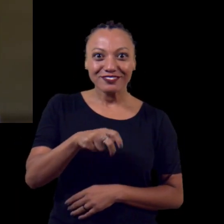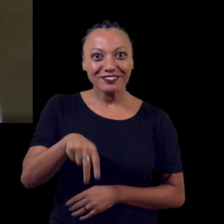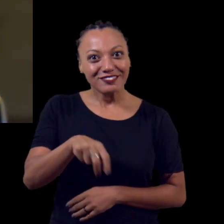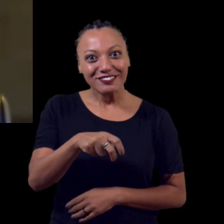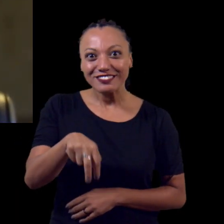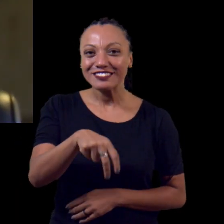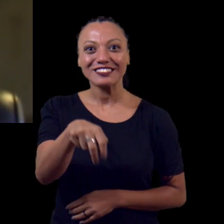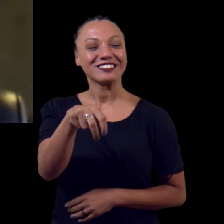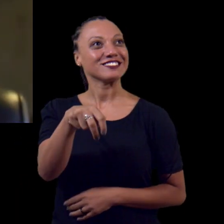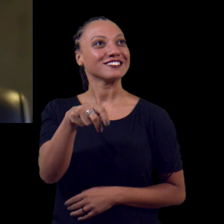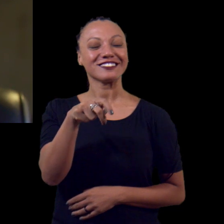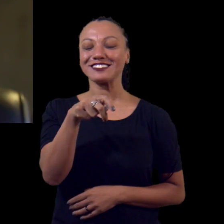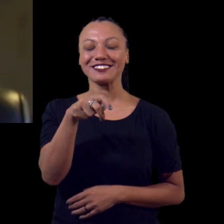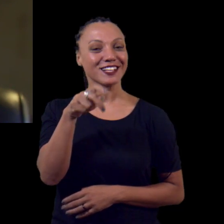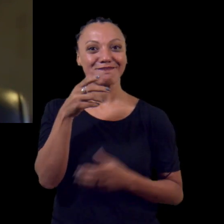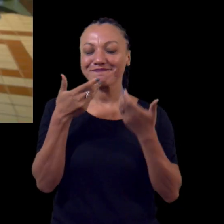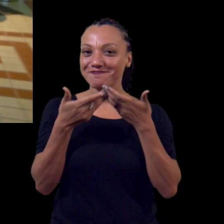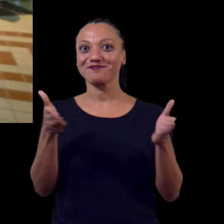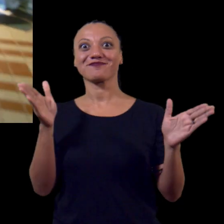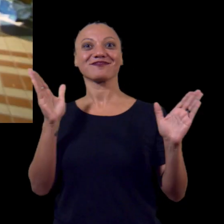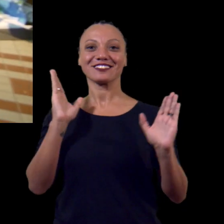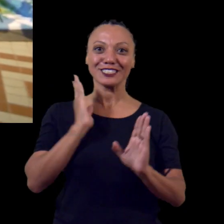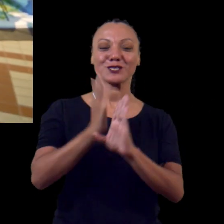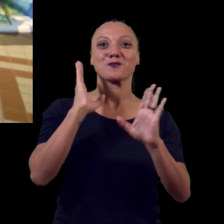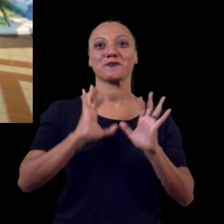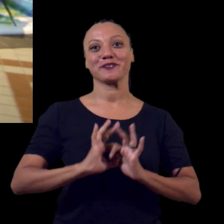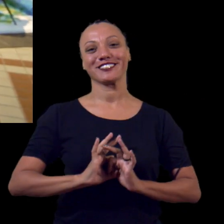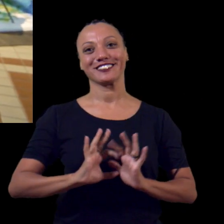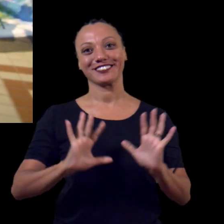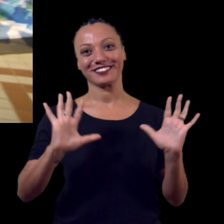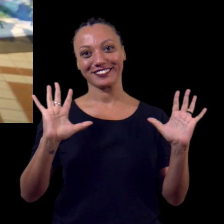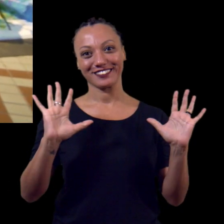Descobri uma porta da minha